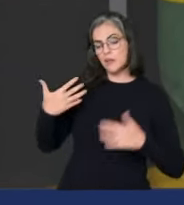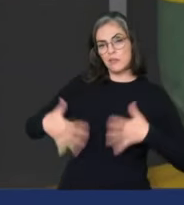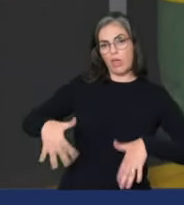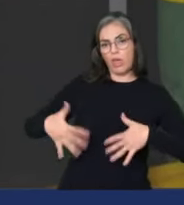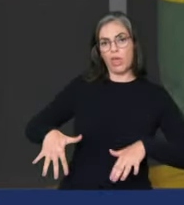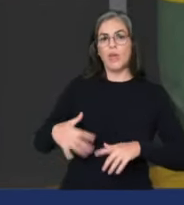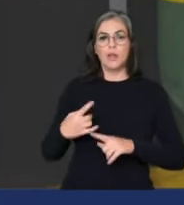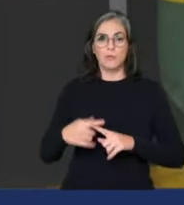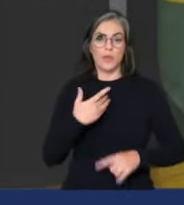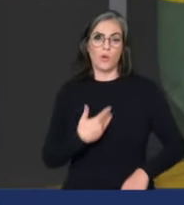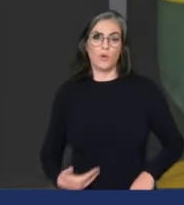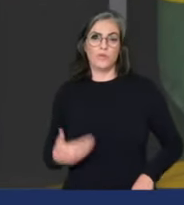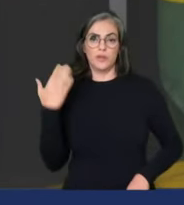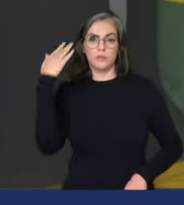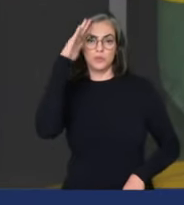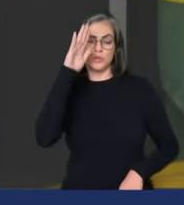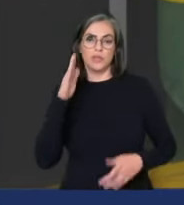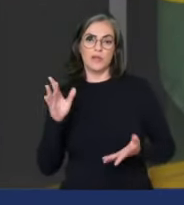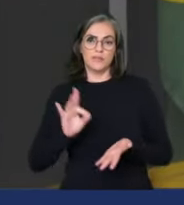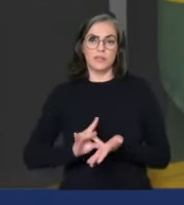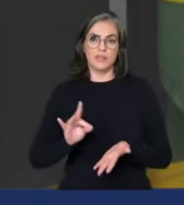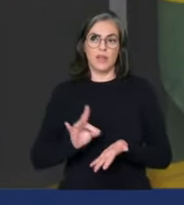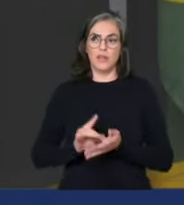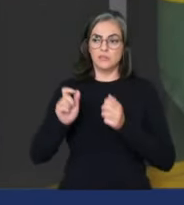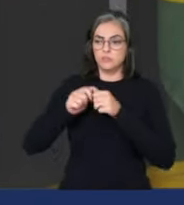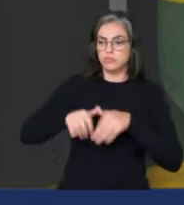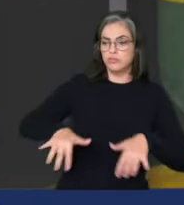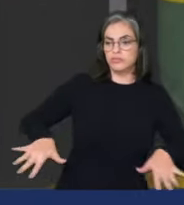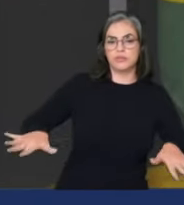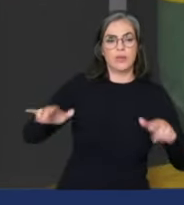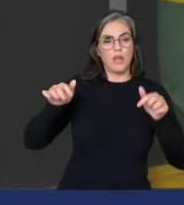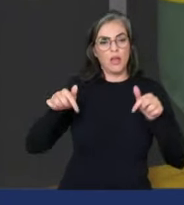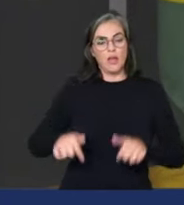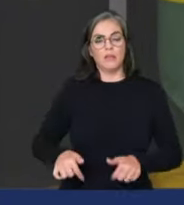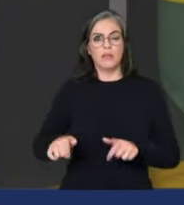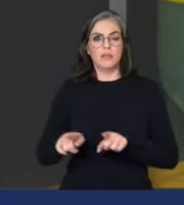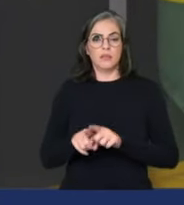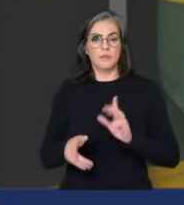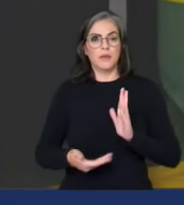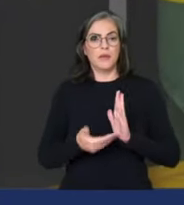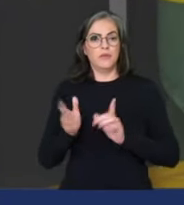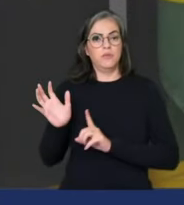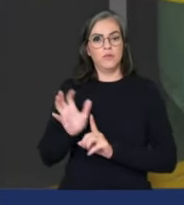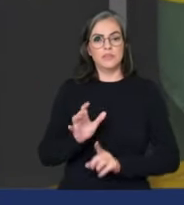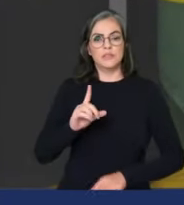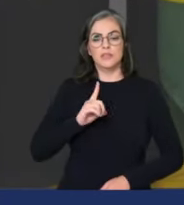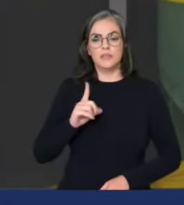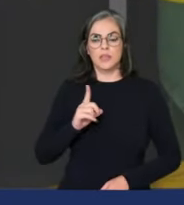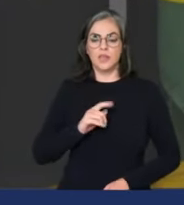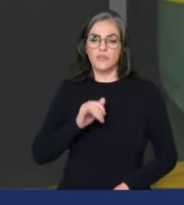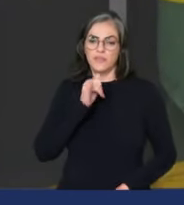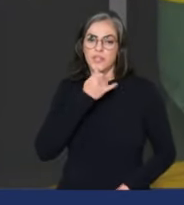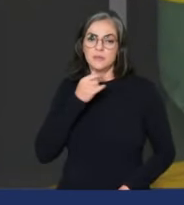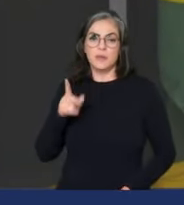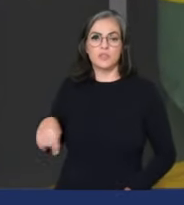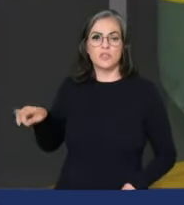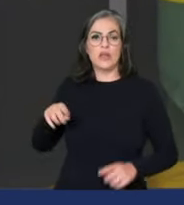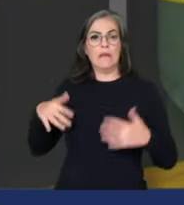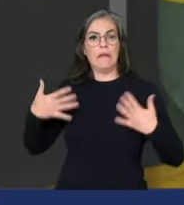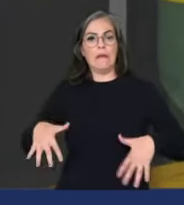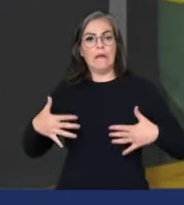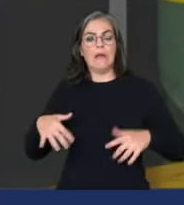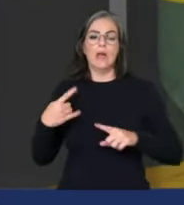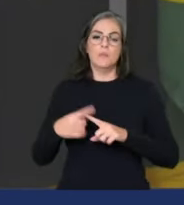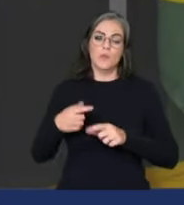desdobra nas estruturas do governo e aqui também dentro da Câmara dos Deputados e Deputadas. Infelizmente, é um desespero diante das